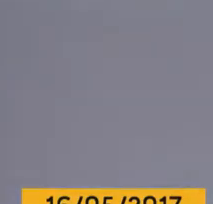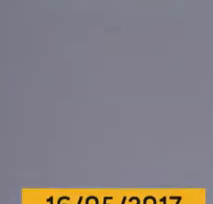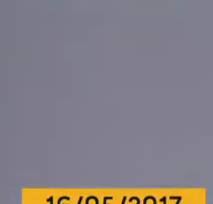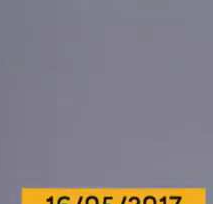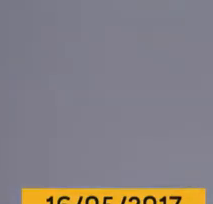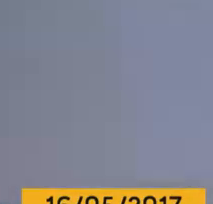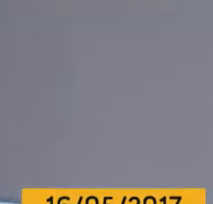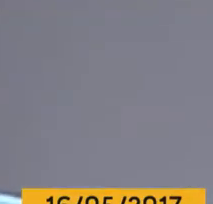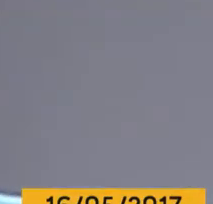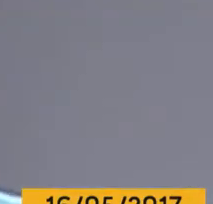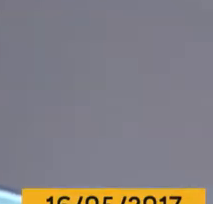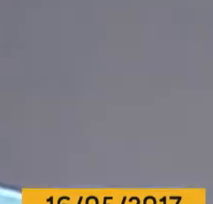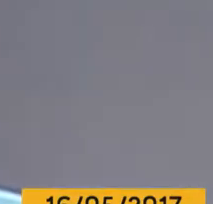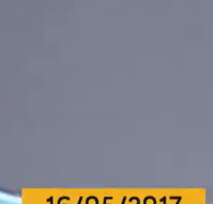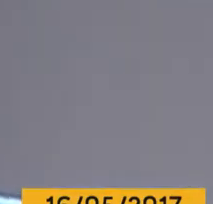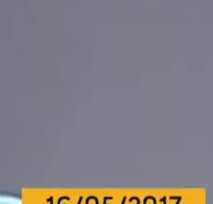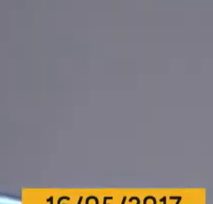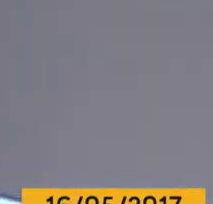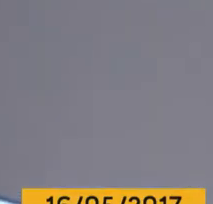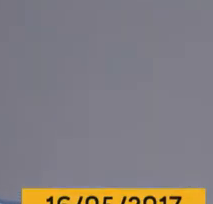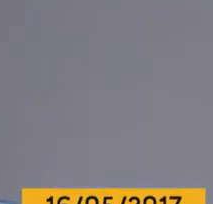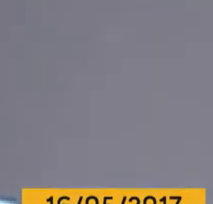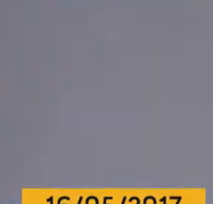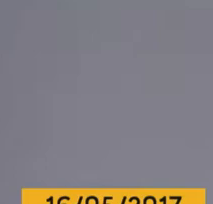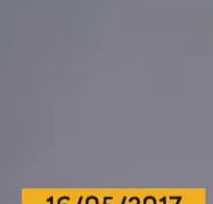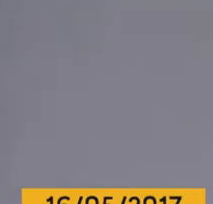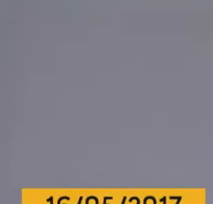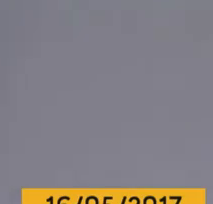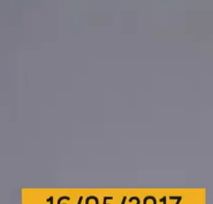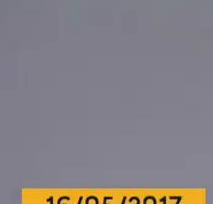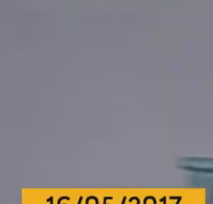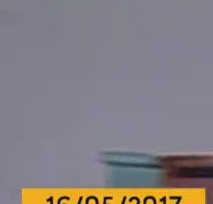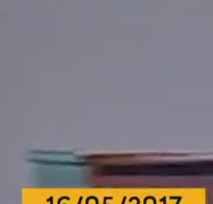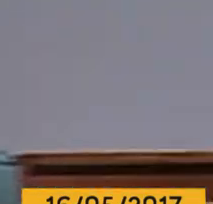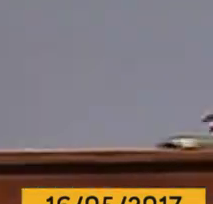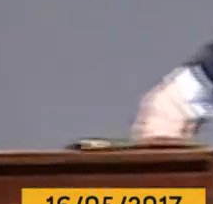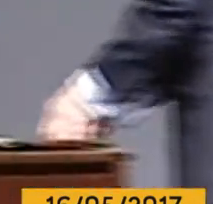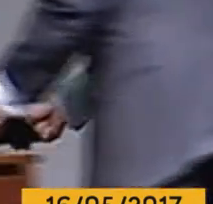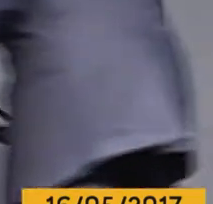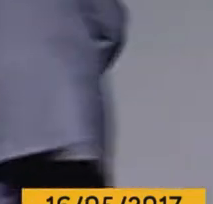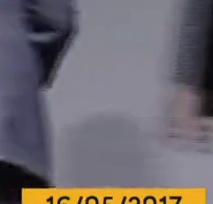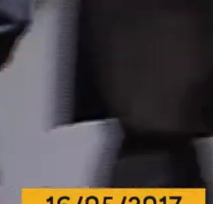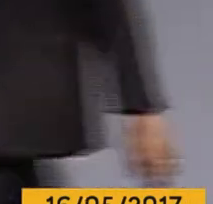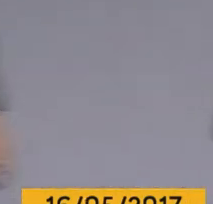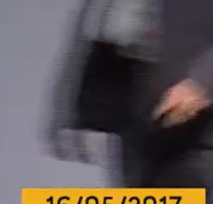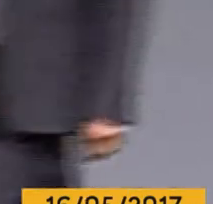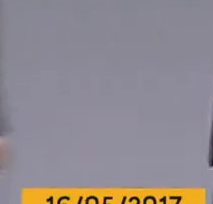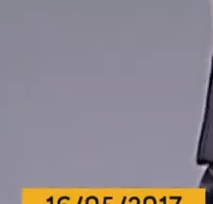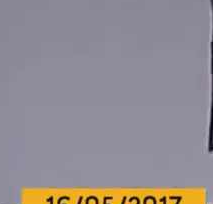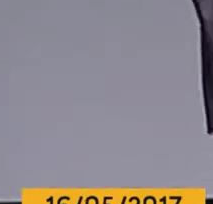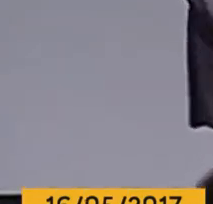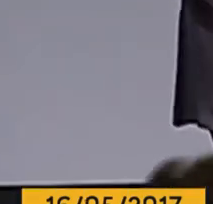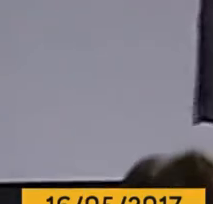Senhoras e senhores, com a palavra o presidente da República, Michel Temer.